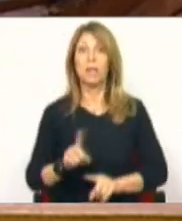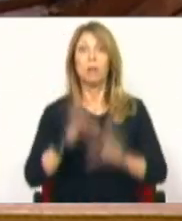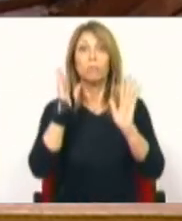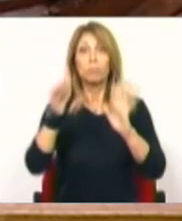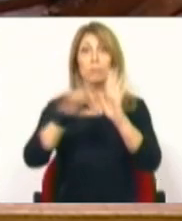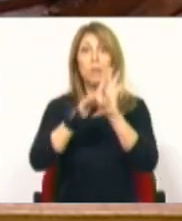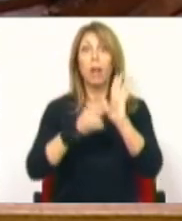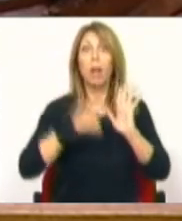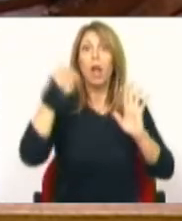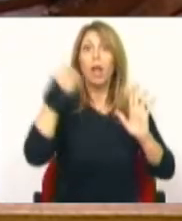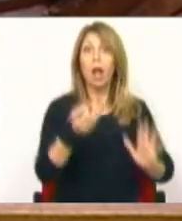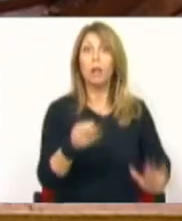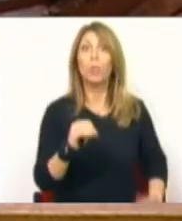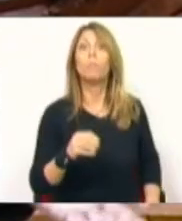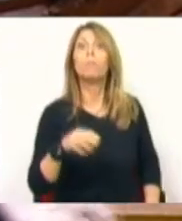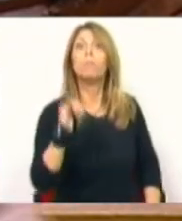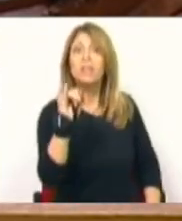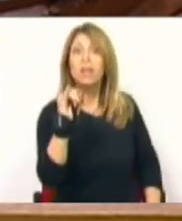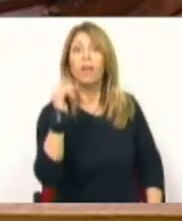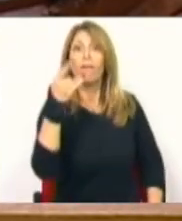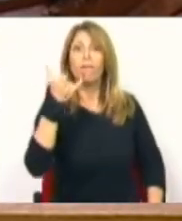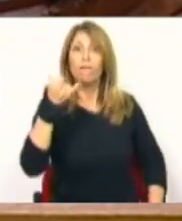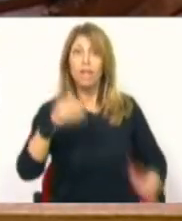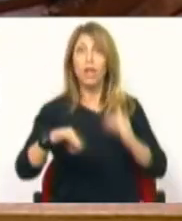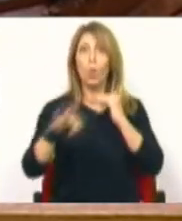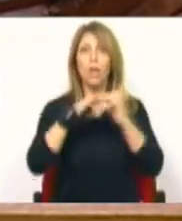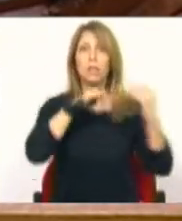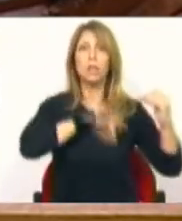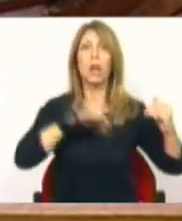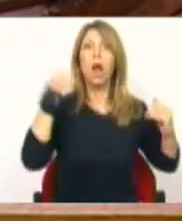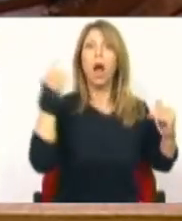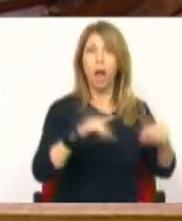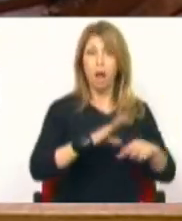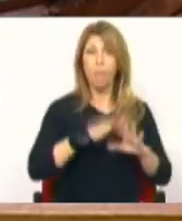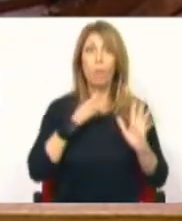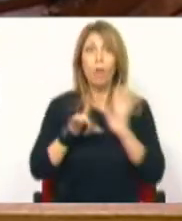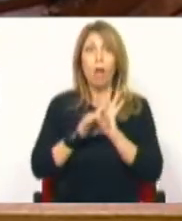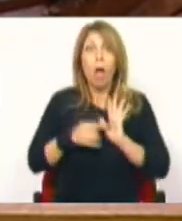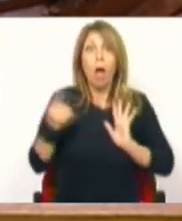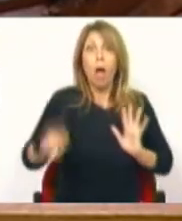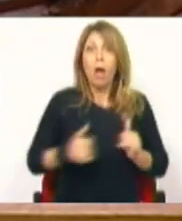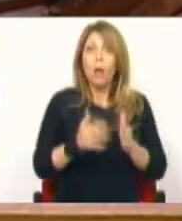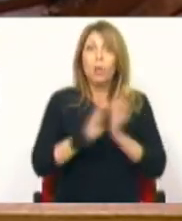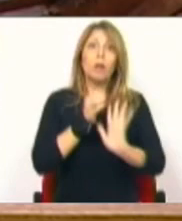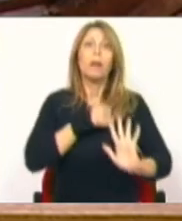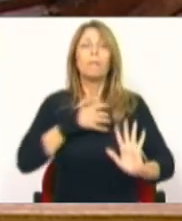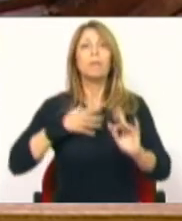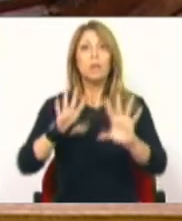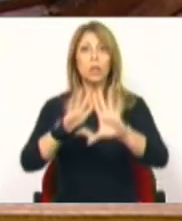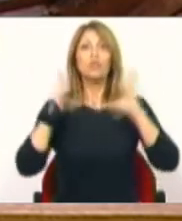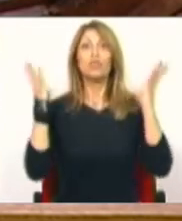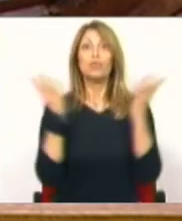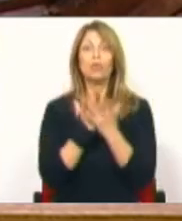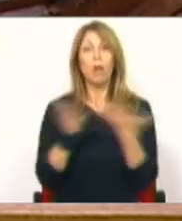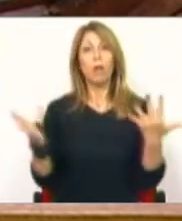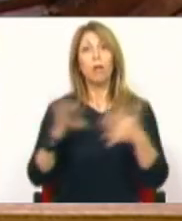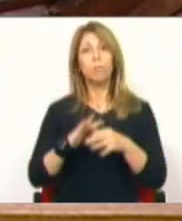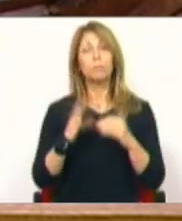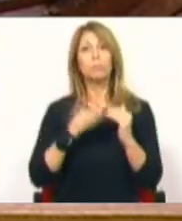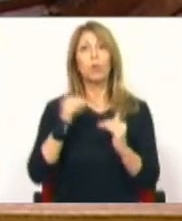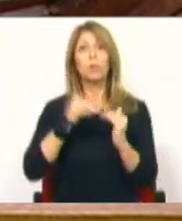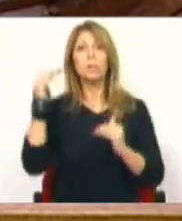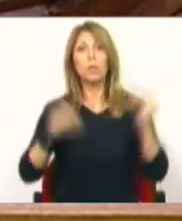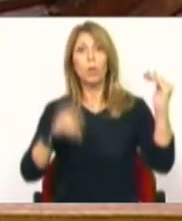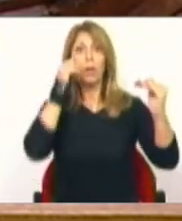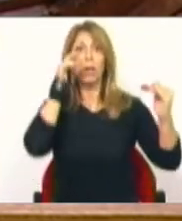as empresas do PSI 20 e por isso é que temos os dados que temos e está na lei para todas as empresas, para a generalidade das empresas, no que diz respeito à desigualdade de